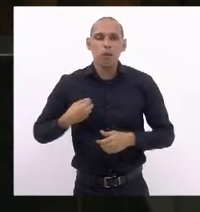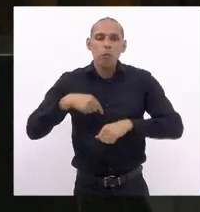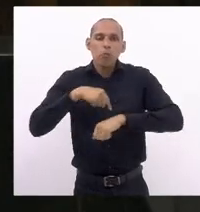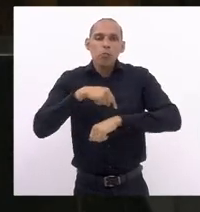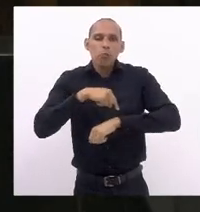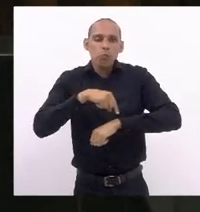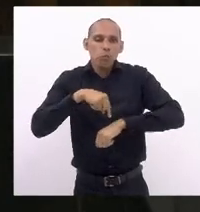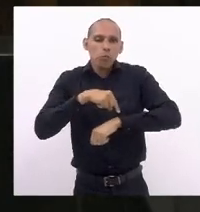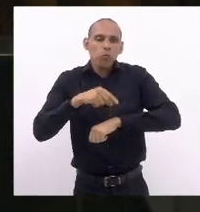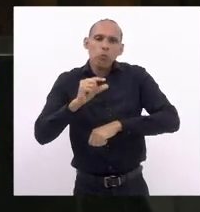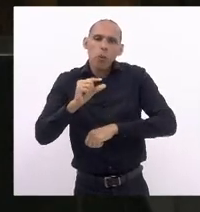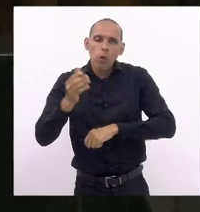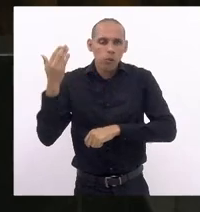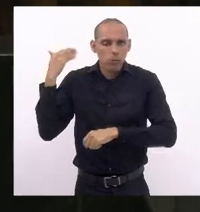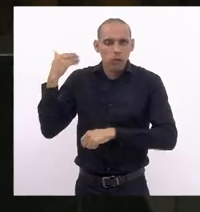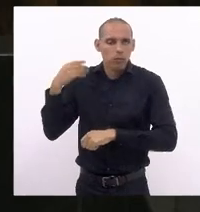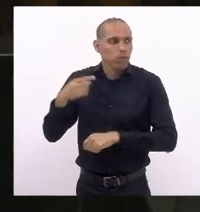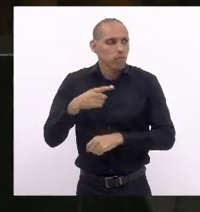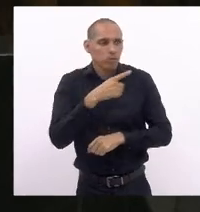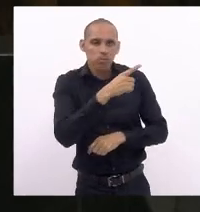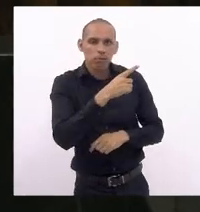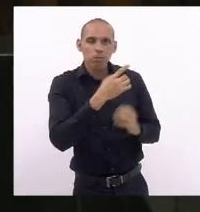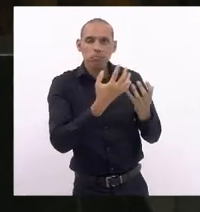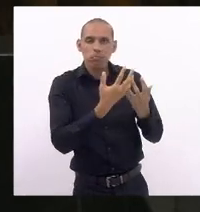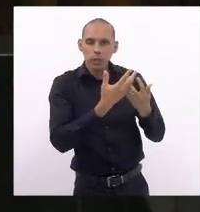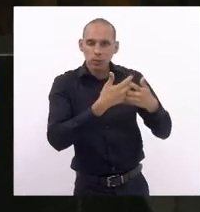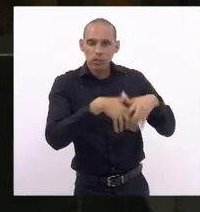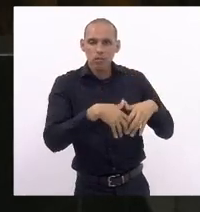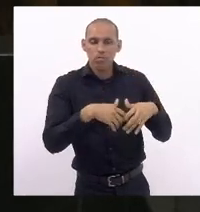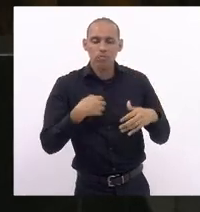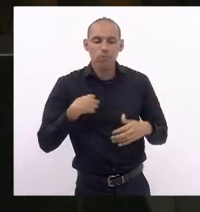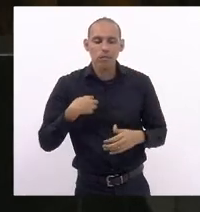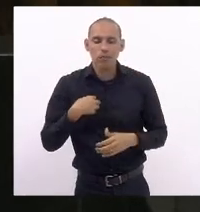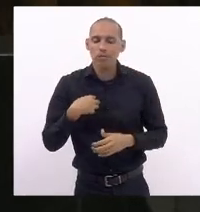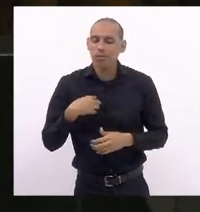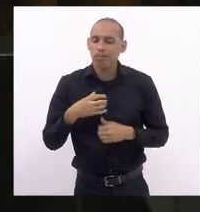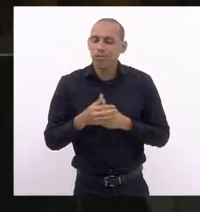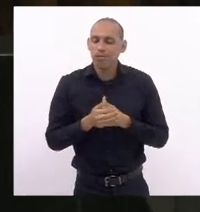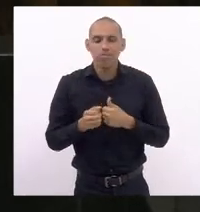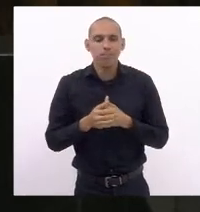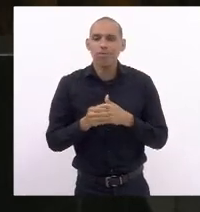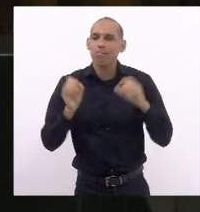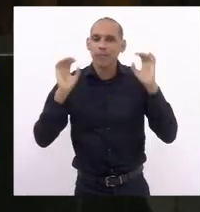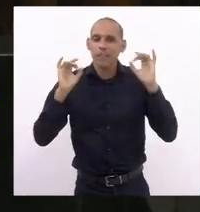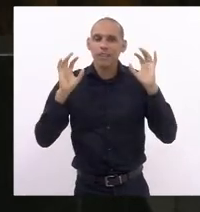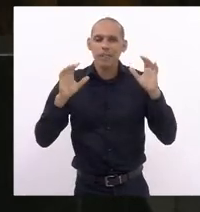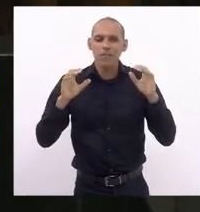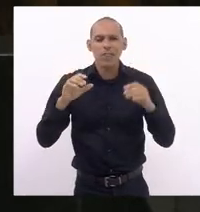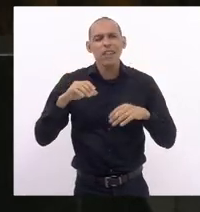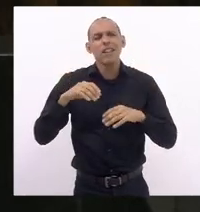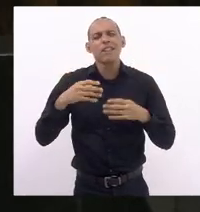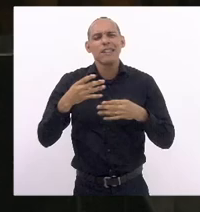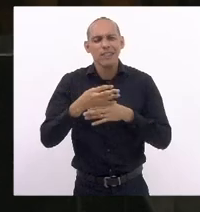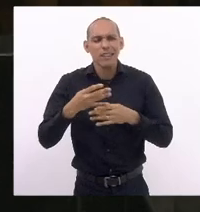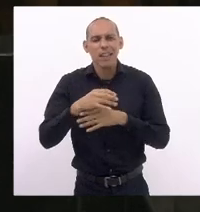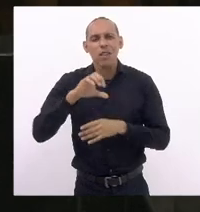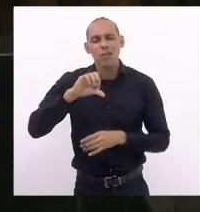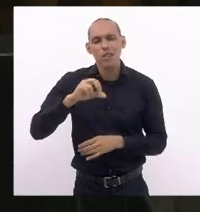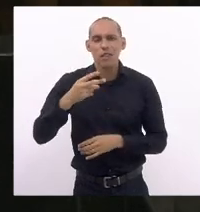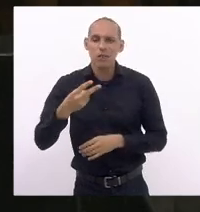Petrópolis. Tenho um carinho muito especial à cidade, aliás, tenho um carinho a todas as 92 cidades do Rio de Janeiro, tive votação nas 92